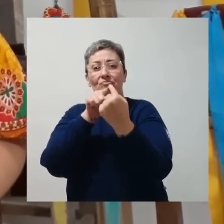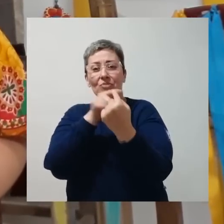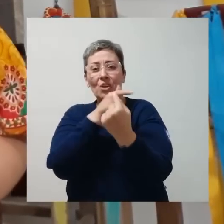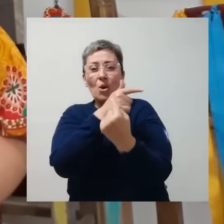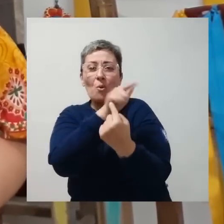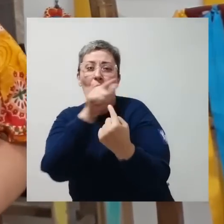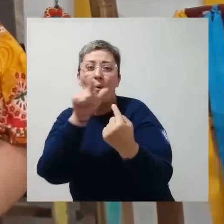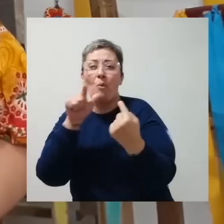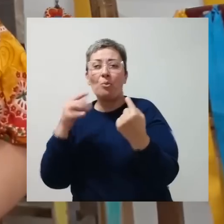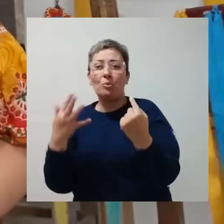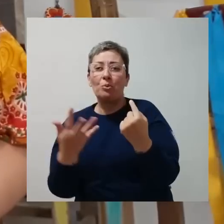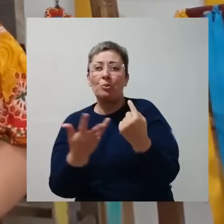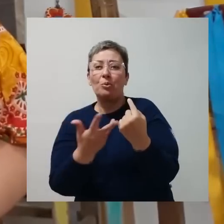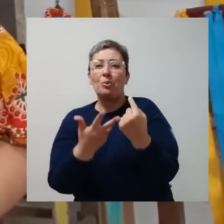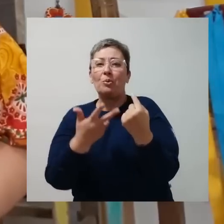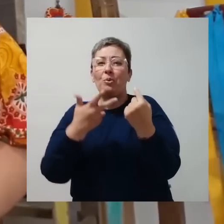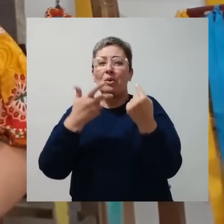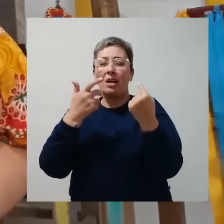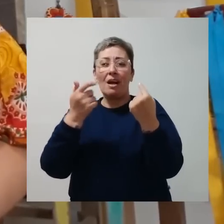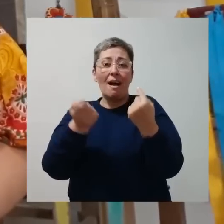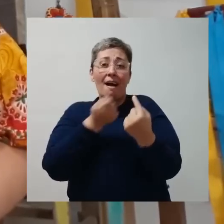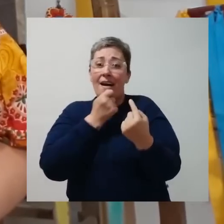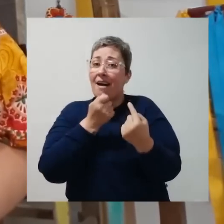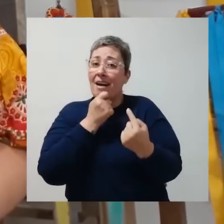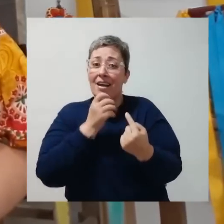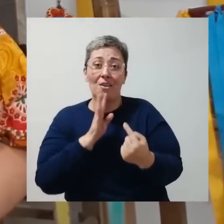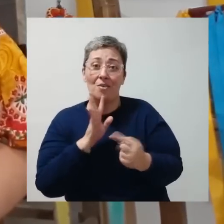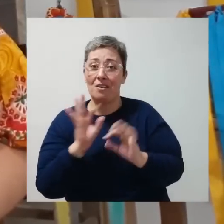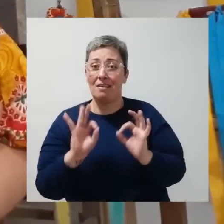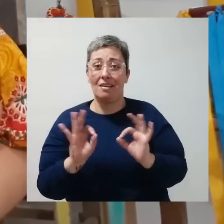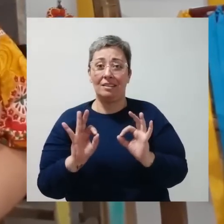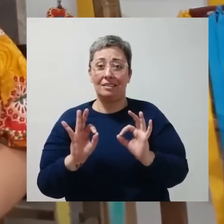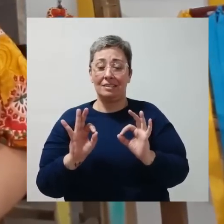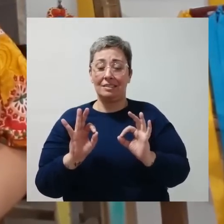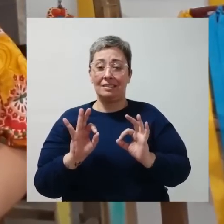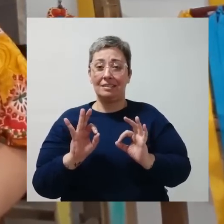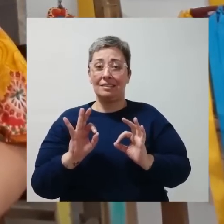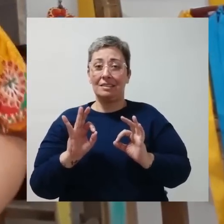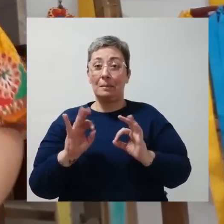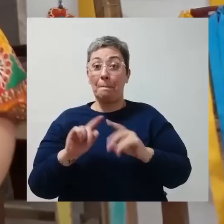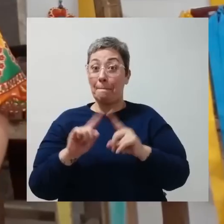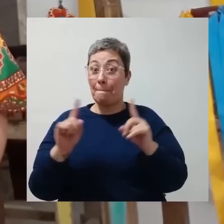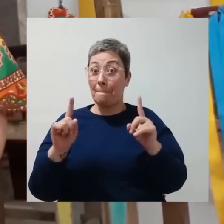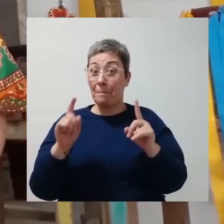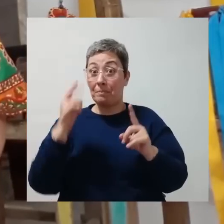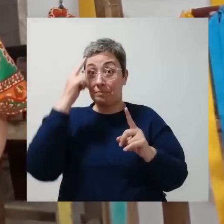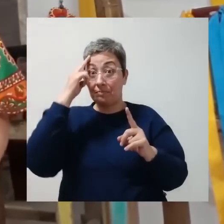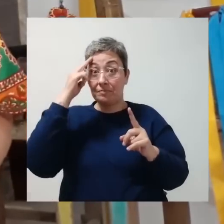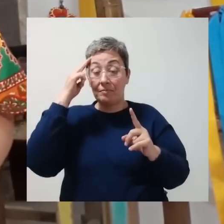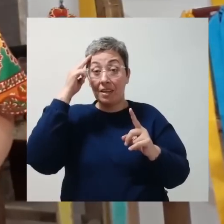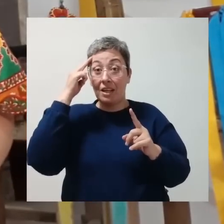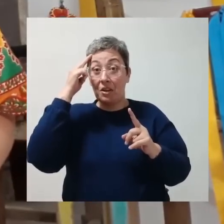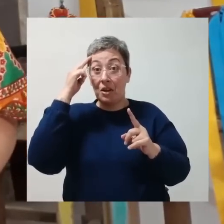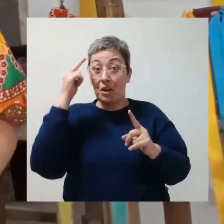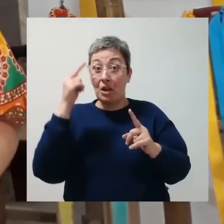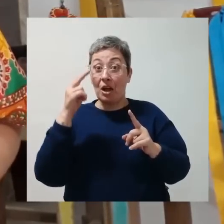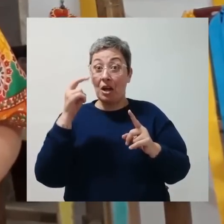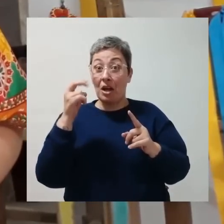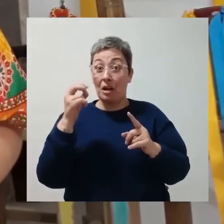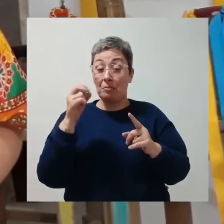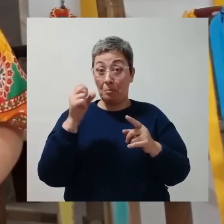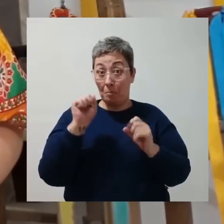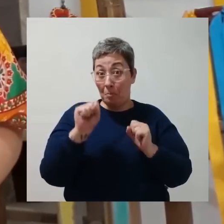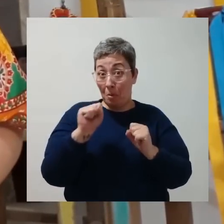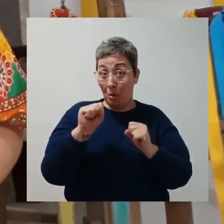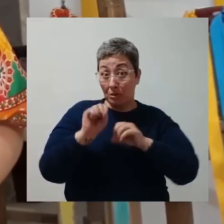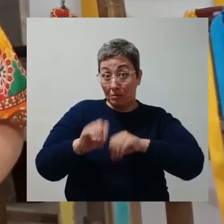essas outras maravilhas que até então desconhecemos. Mas sonhar é coisa que